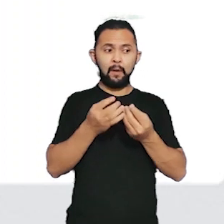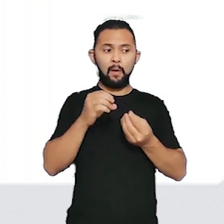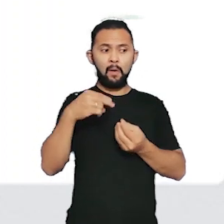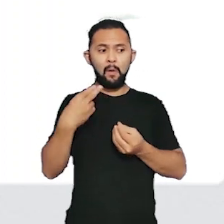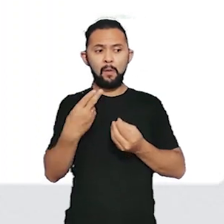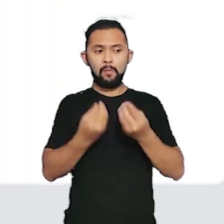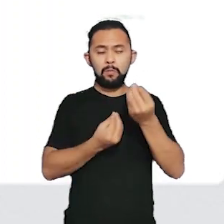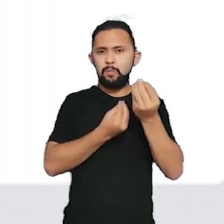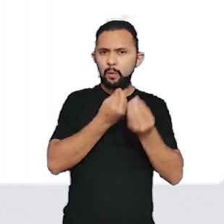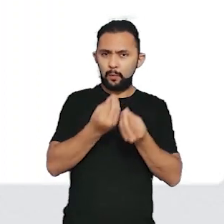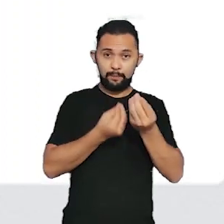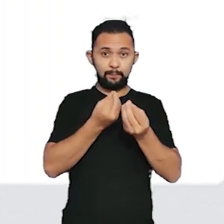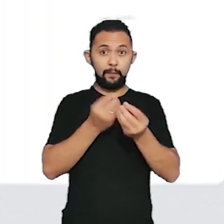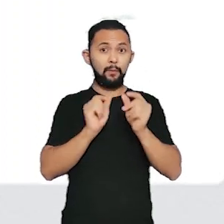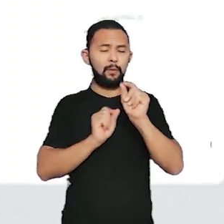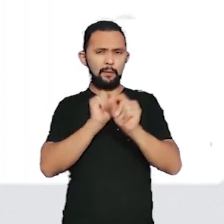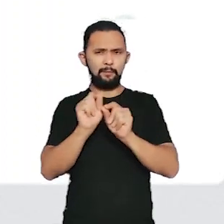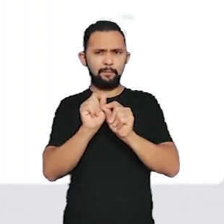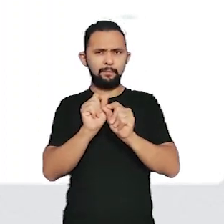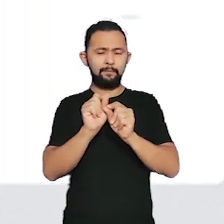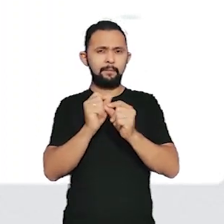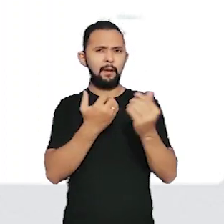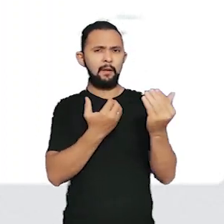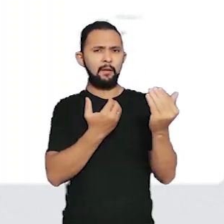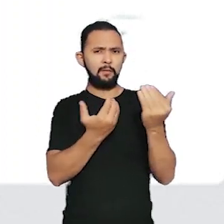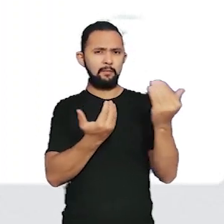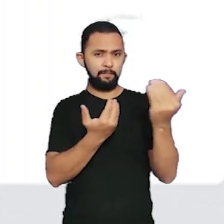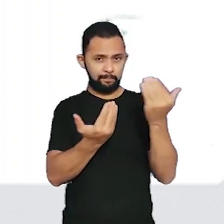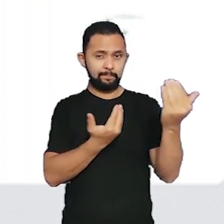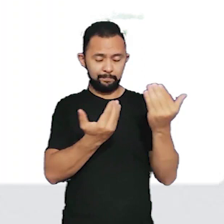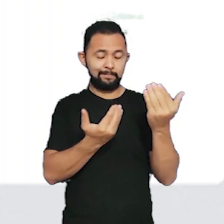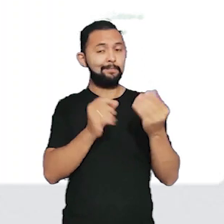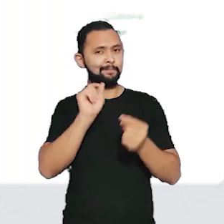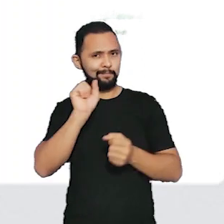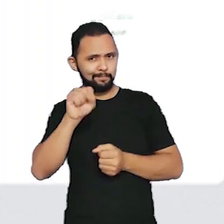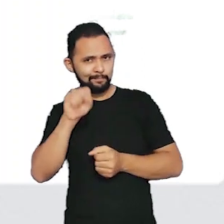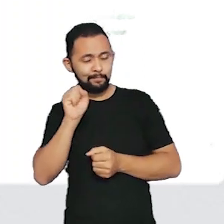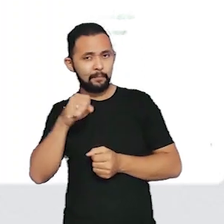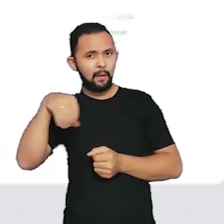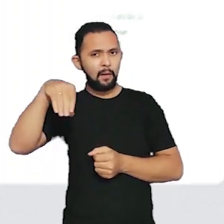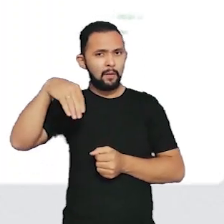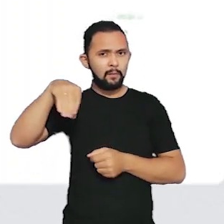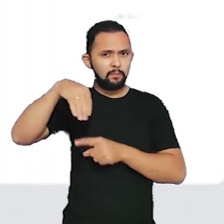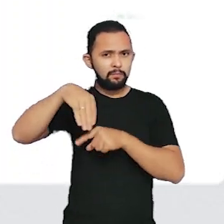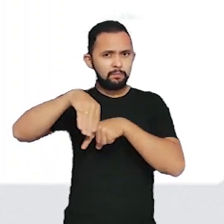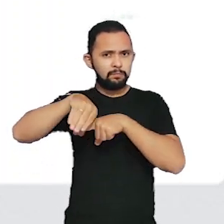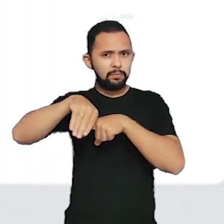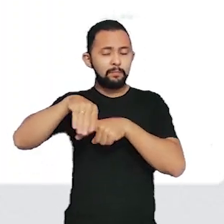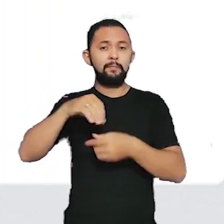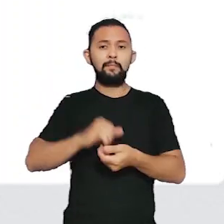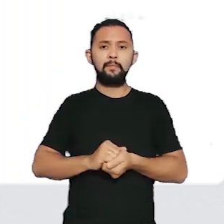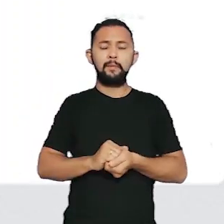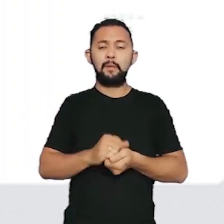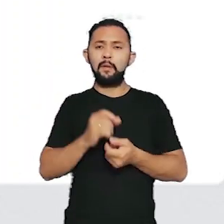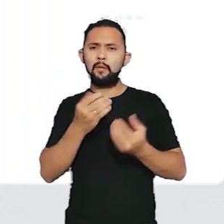símbolo estridente. Então, aqui eu tenho como trazendo essas comparações, né, do sino com o símbolo. Então, eu tenho uma ideia